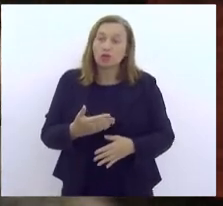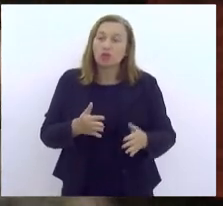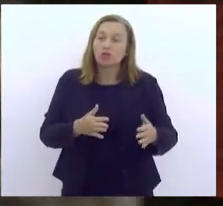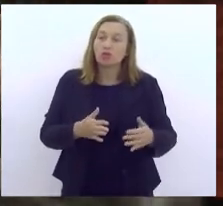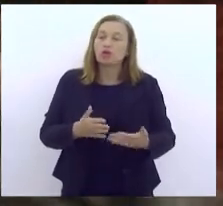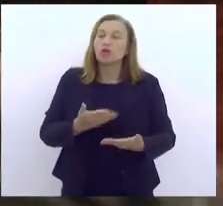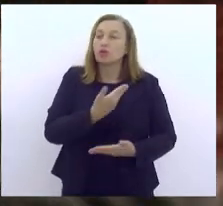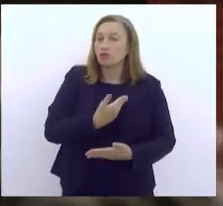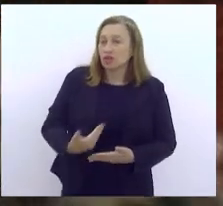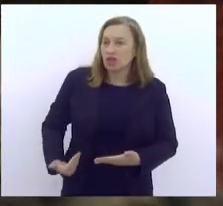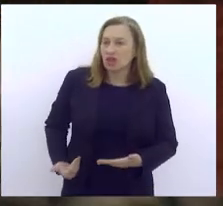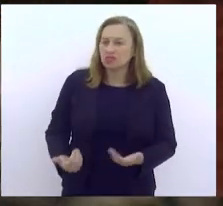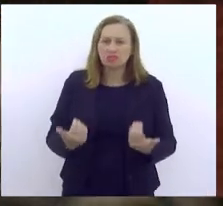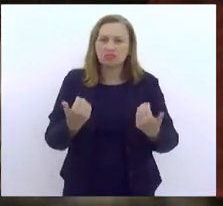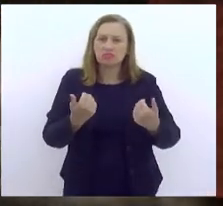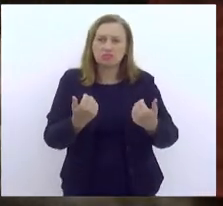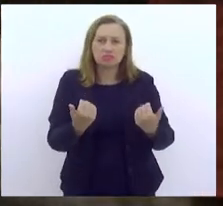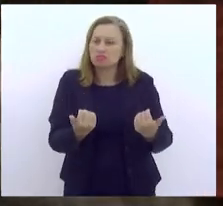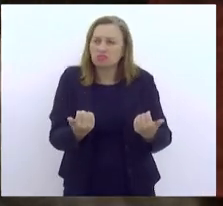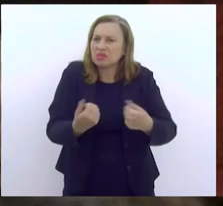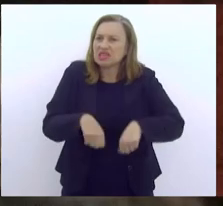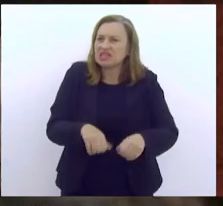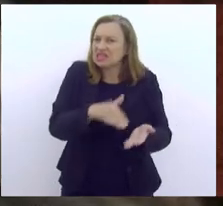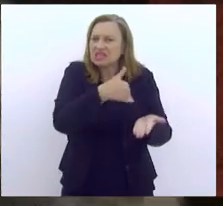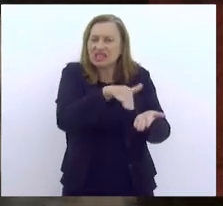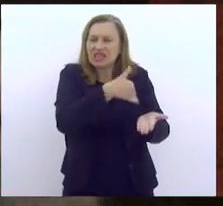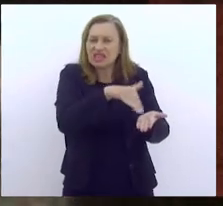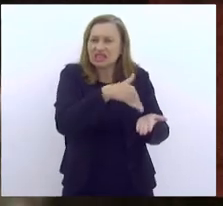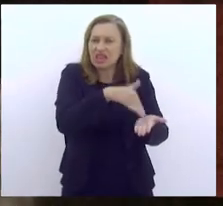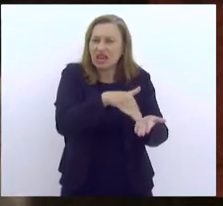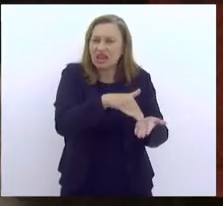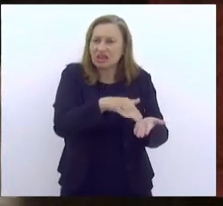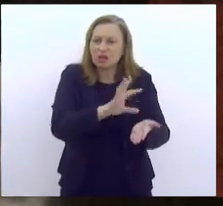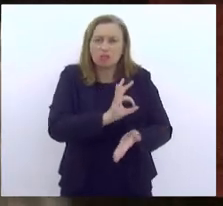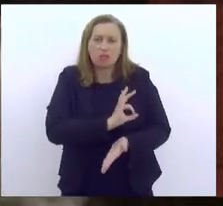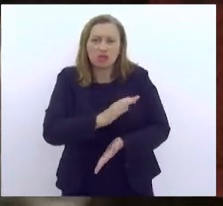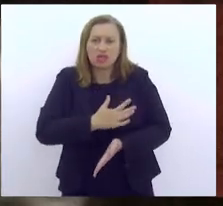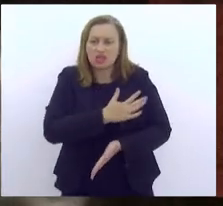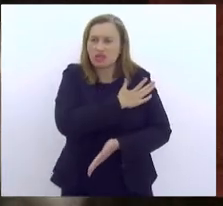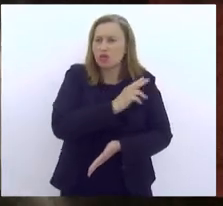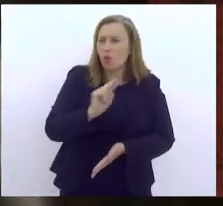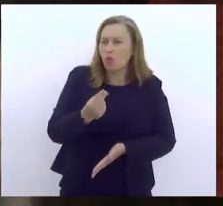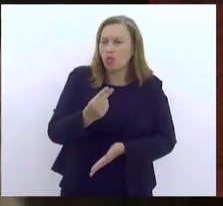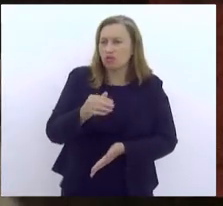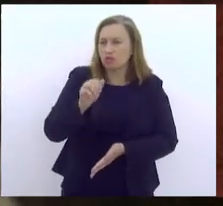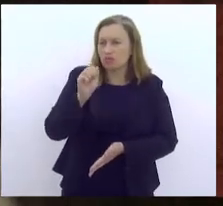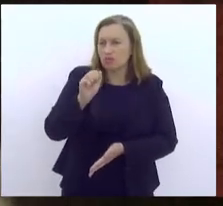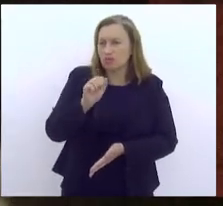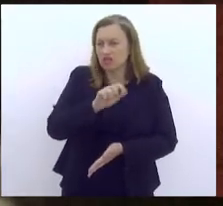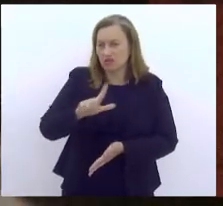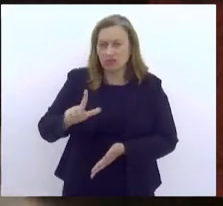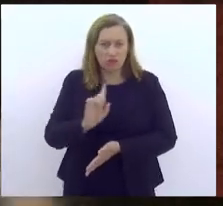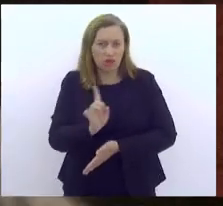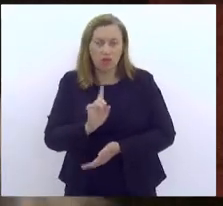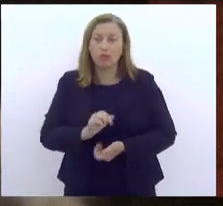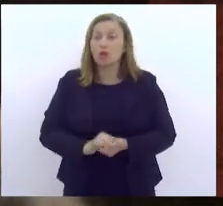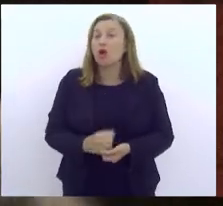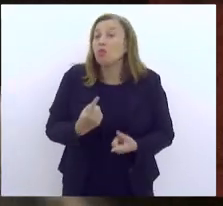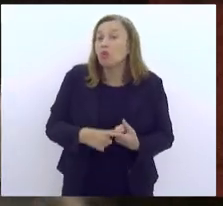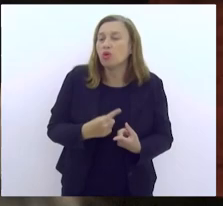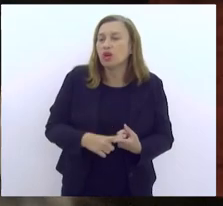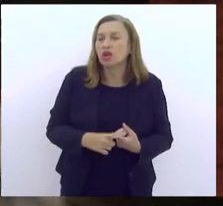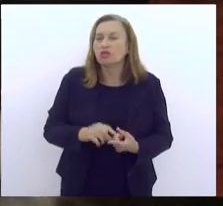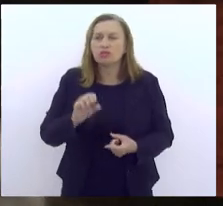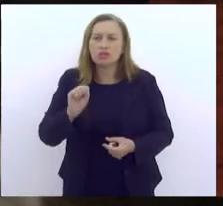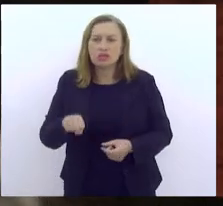com a presença do secretário da Polícia Civil ou do secretário da Polícia Militar. Mesmo porque, né, um dia sim,